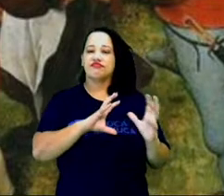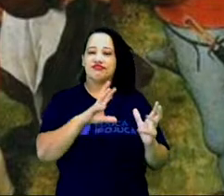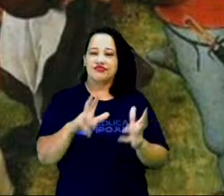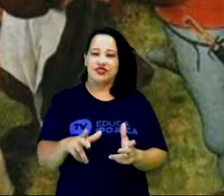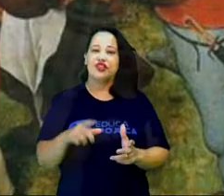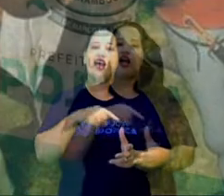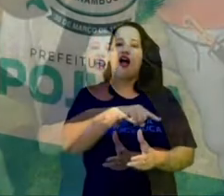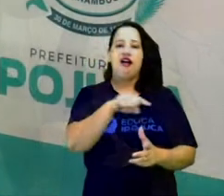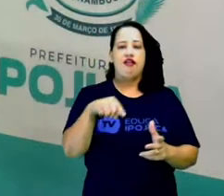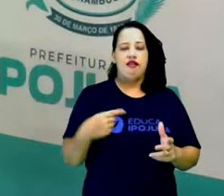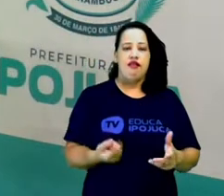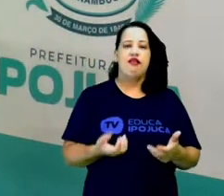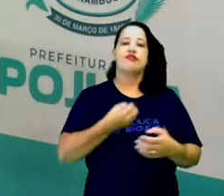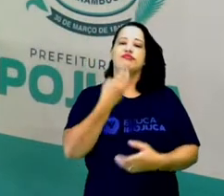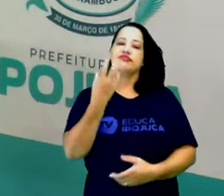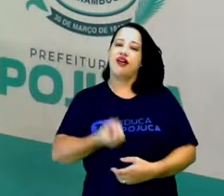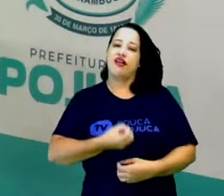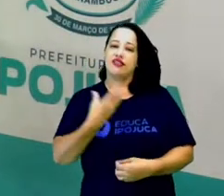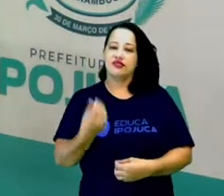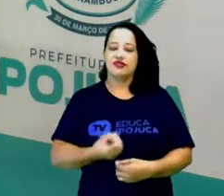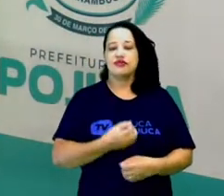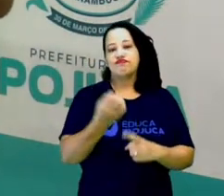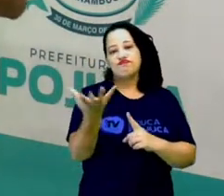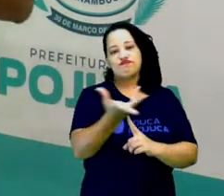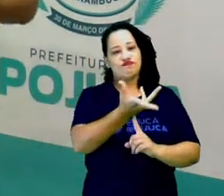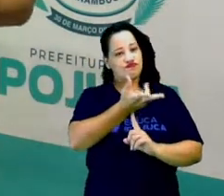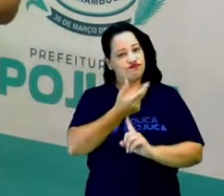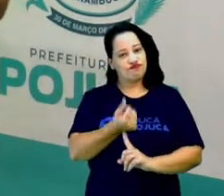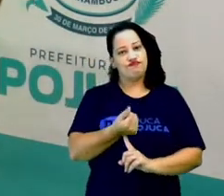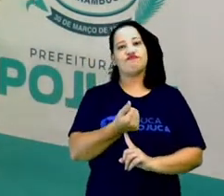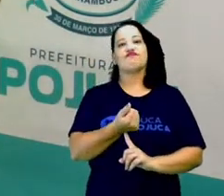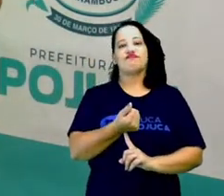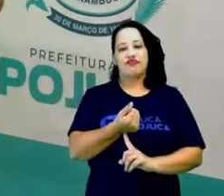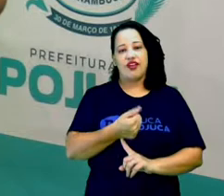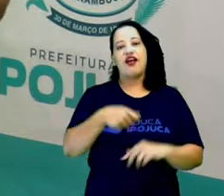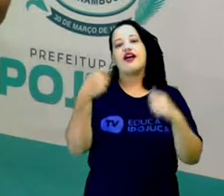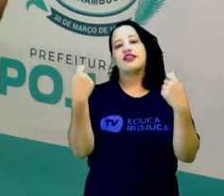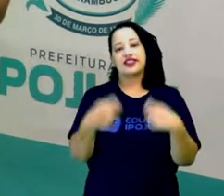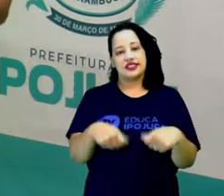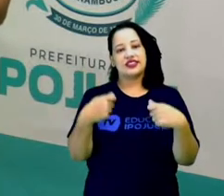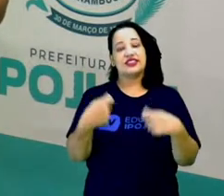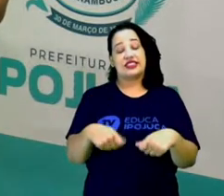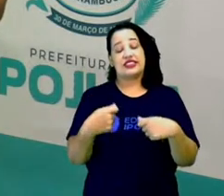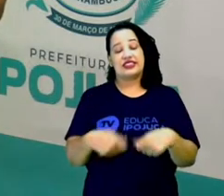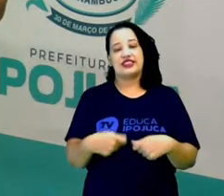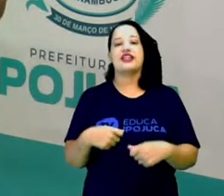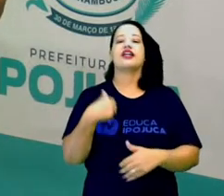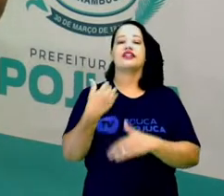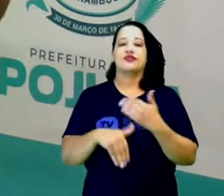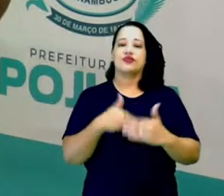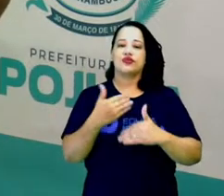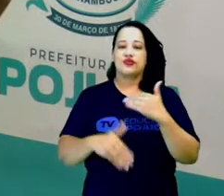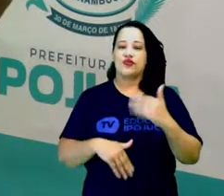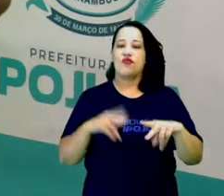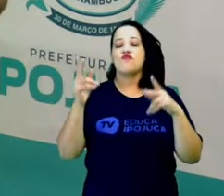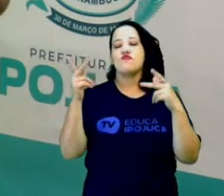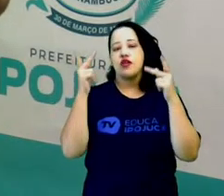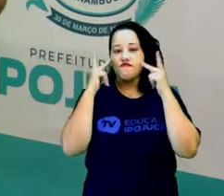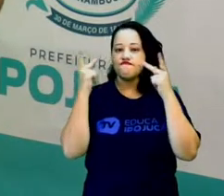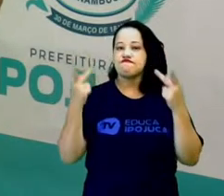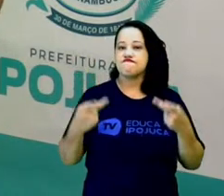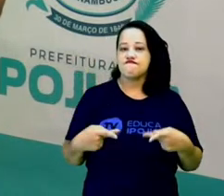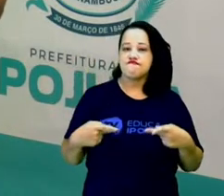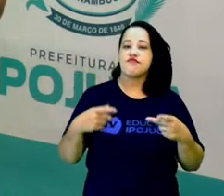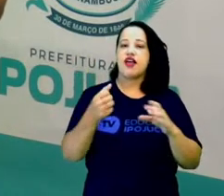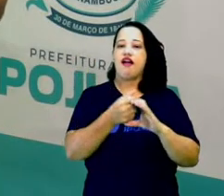expressão artística. A dança é uma expressão necessária para o desenvolvimento humano, seja na